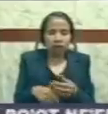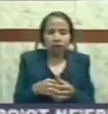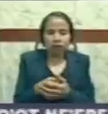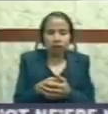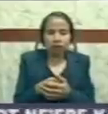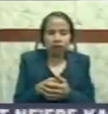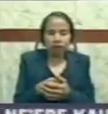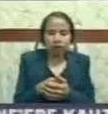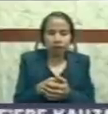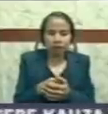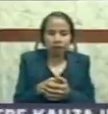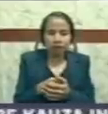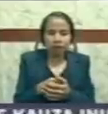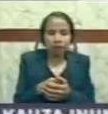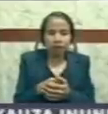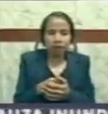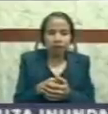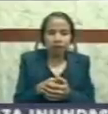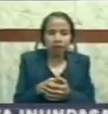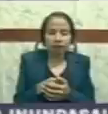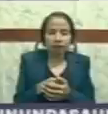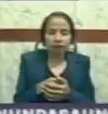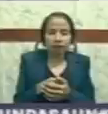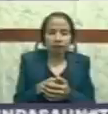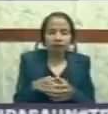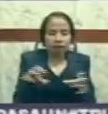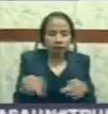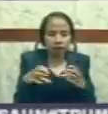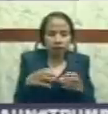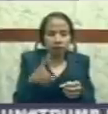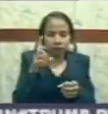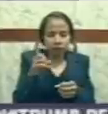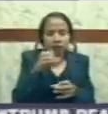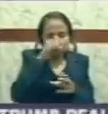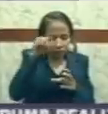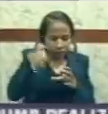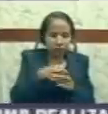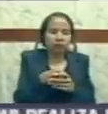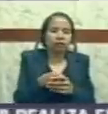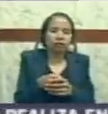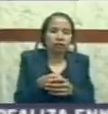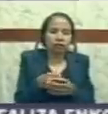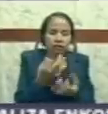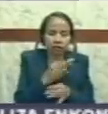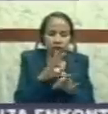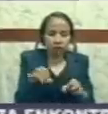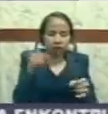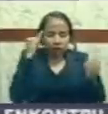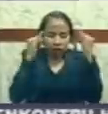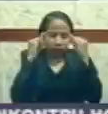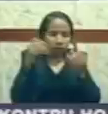E ainda vamos para cada organismo no serviço, inclui tiona informação para o